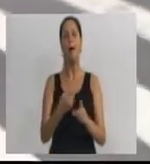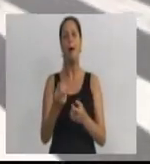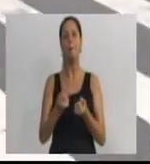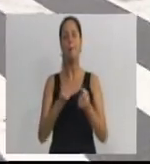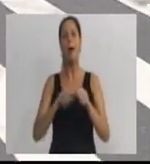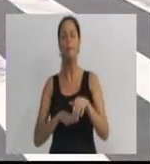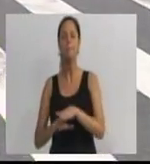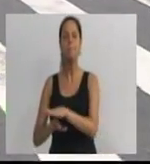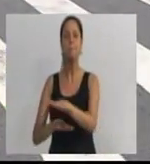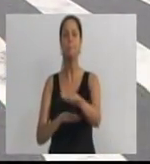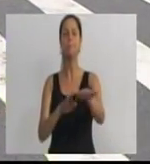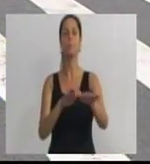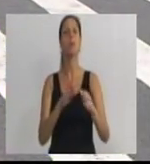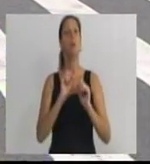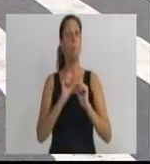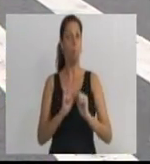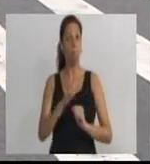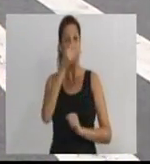acidente e, na verdade, ainda